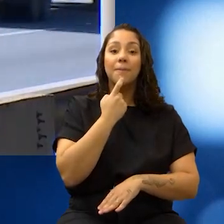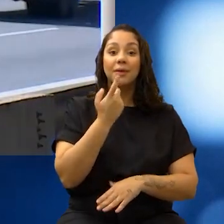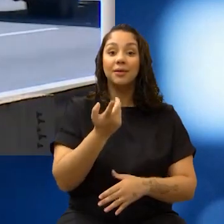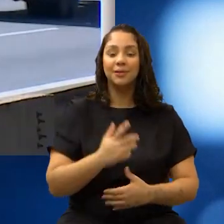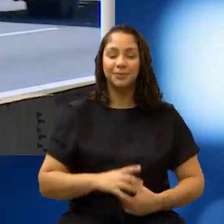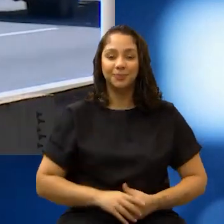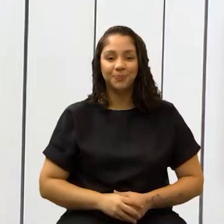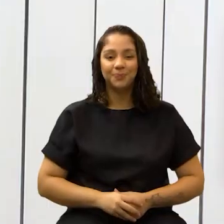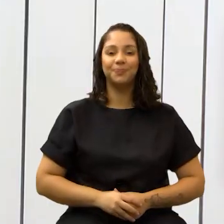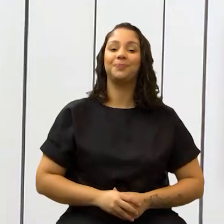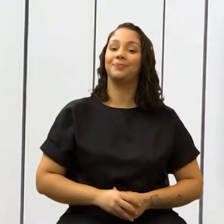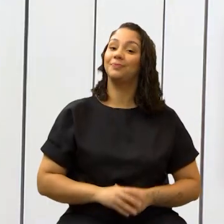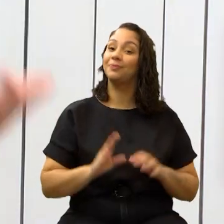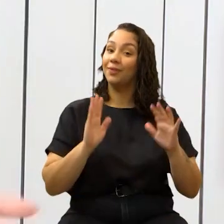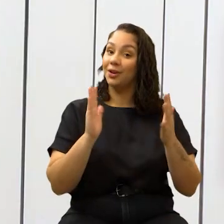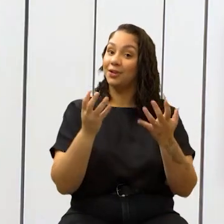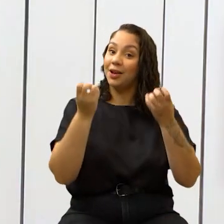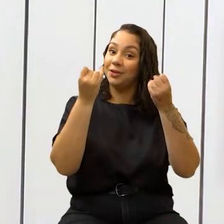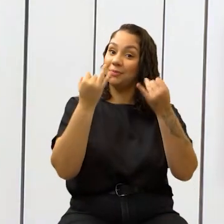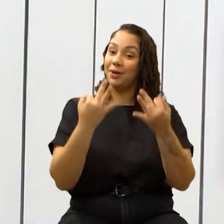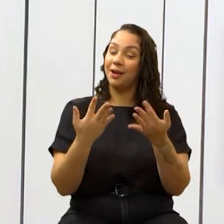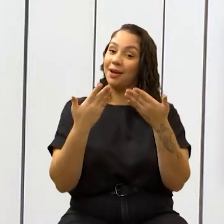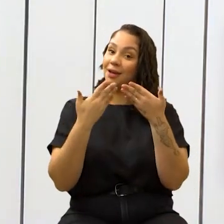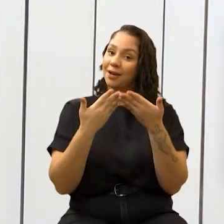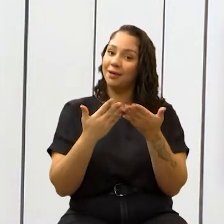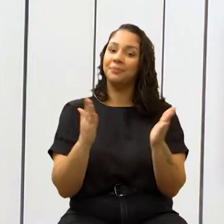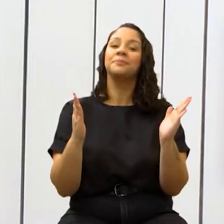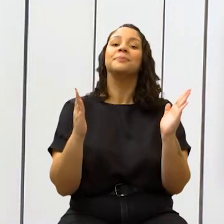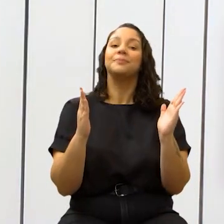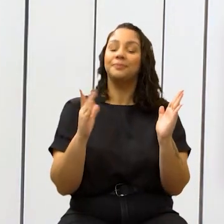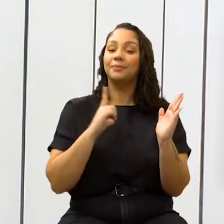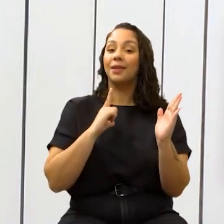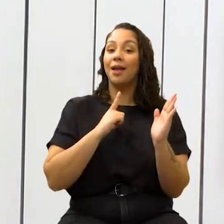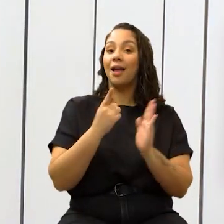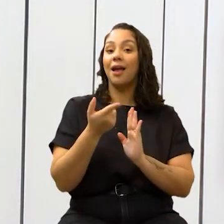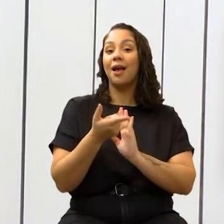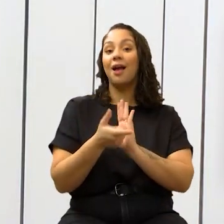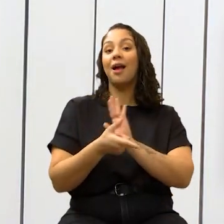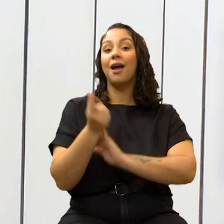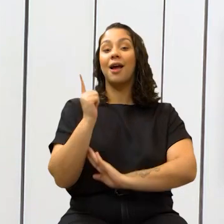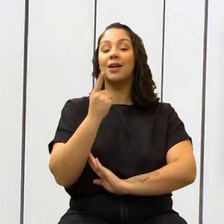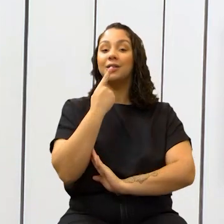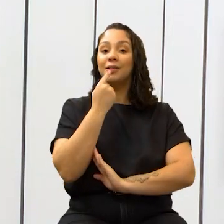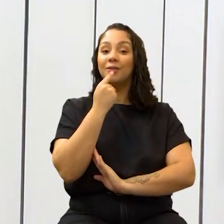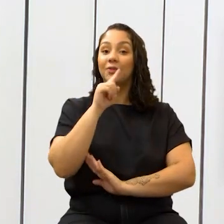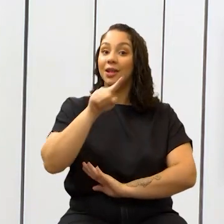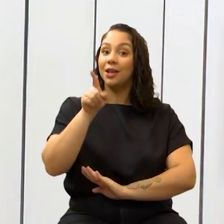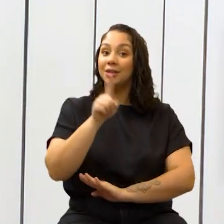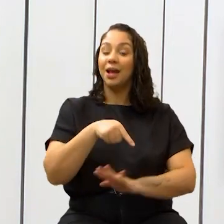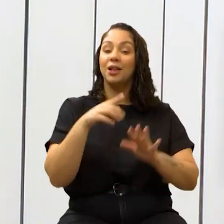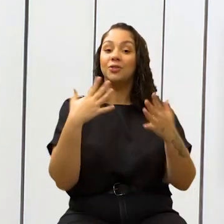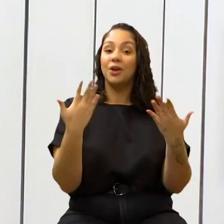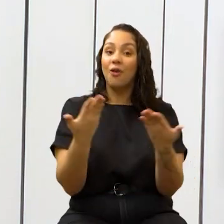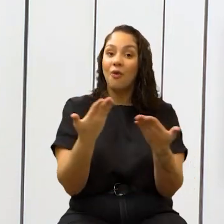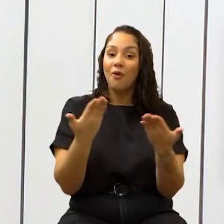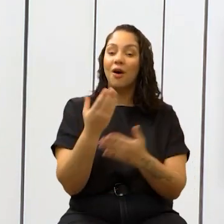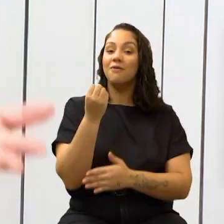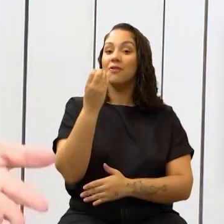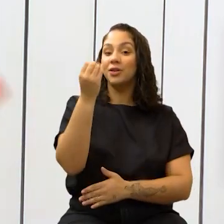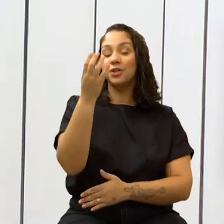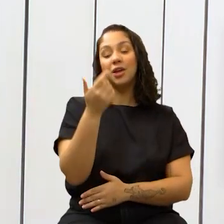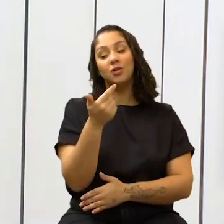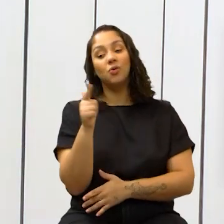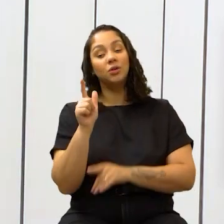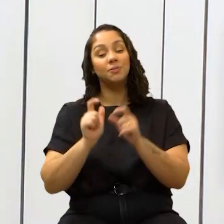Campinas. E como eu já disse na abertura, véspera de feriado e muita gente já partiu para viajar